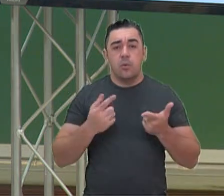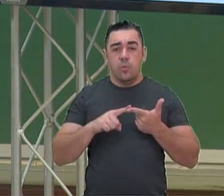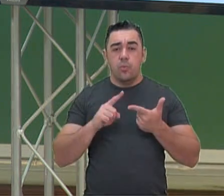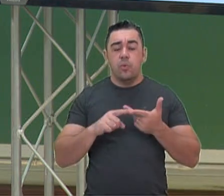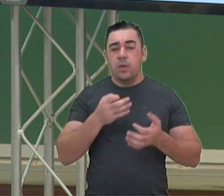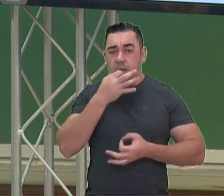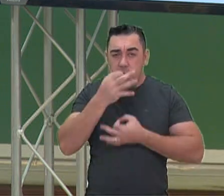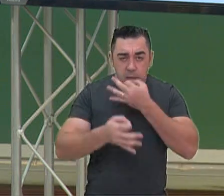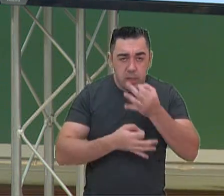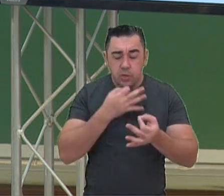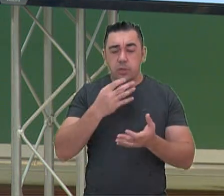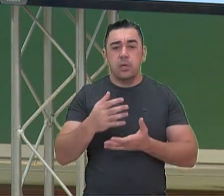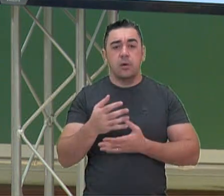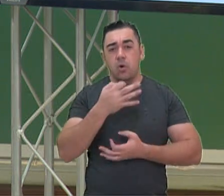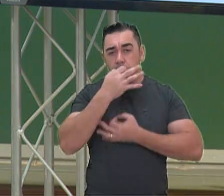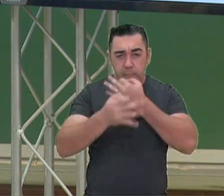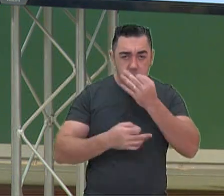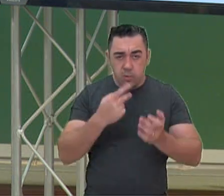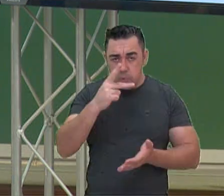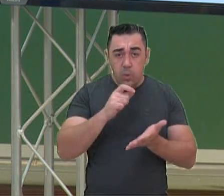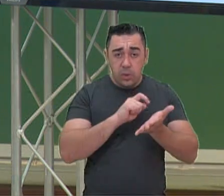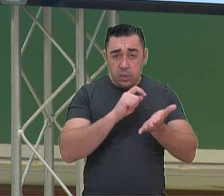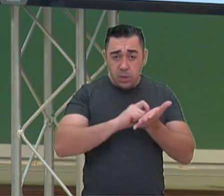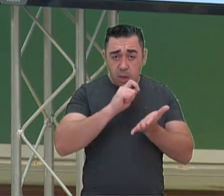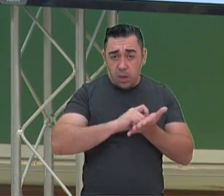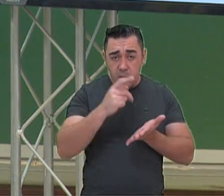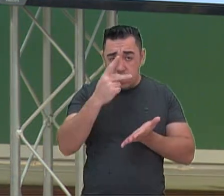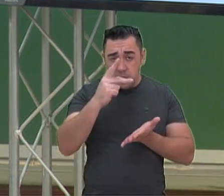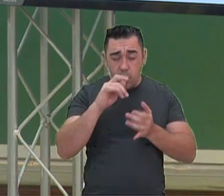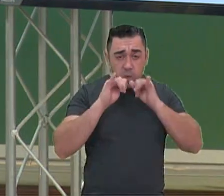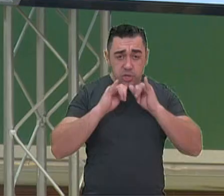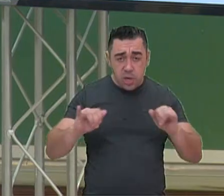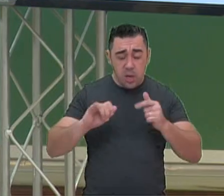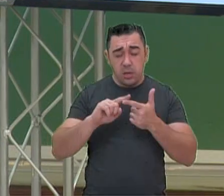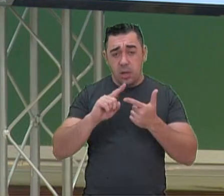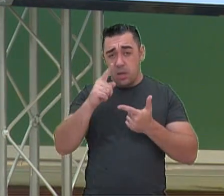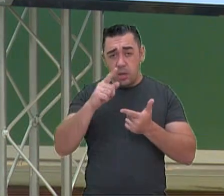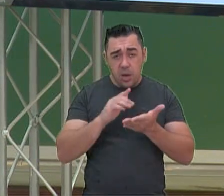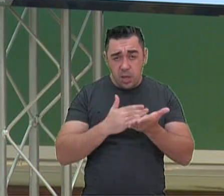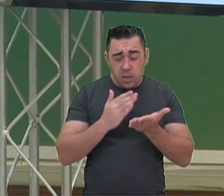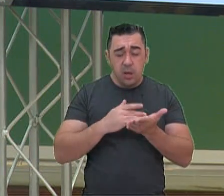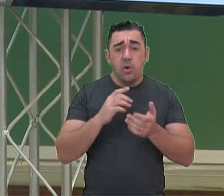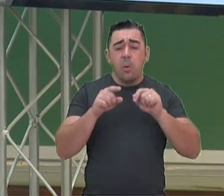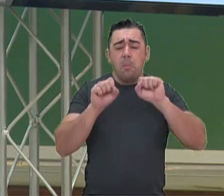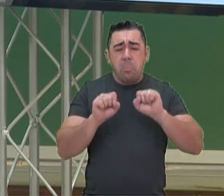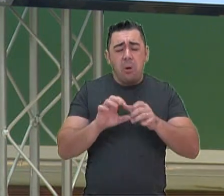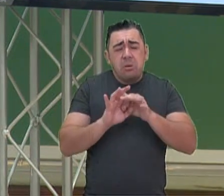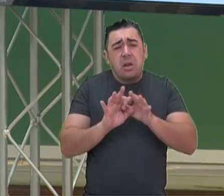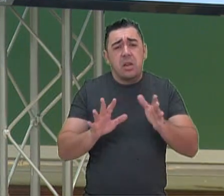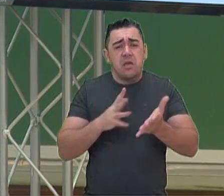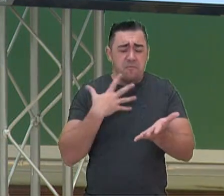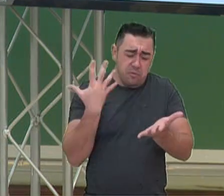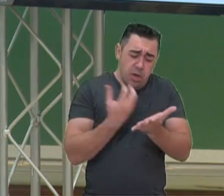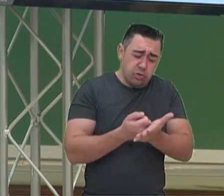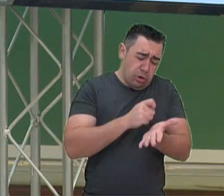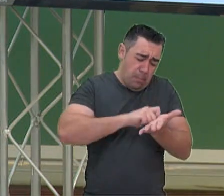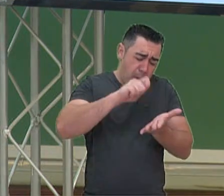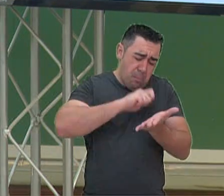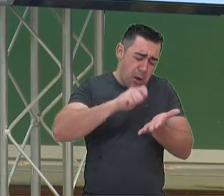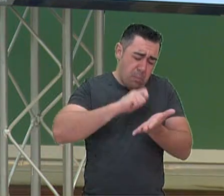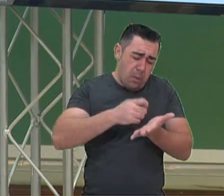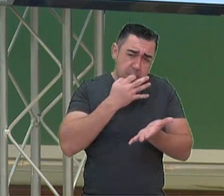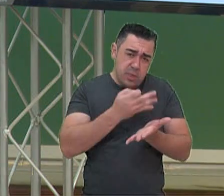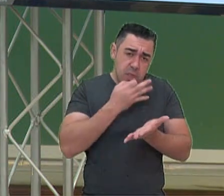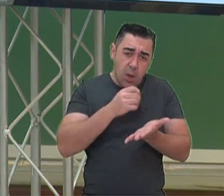opiniões. E ali é seu texto, é seu caderno, é o seu diário. Você pode expô-las, todas as suas opiniões,